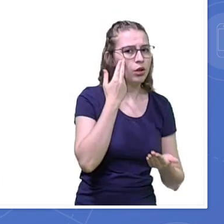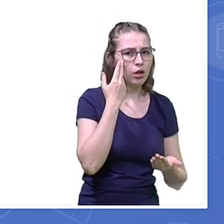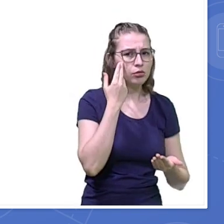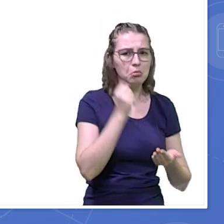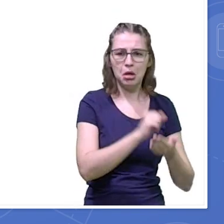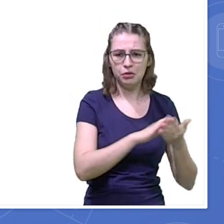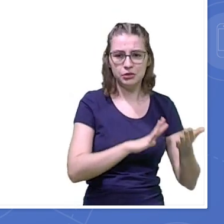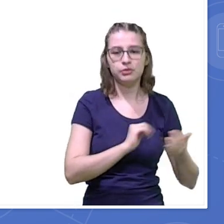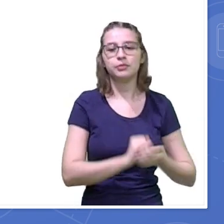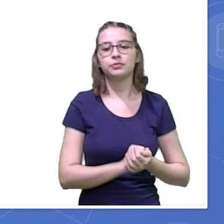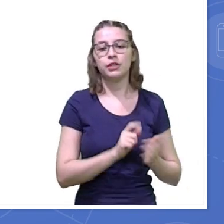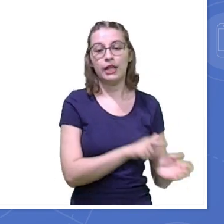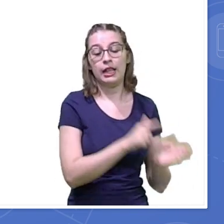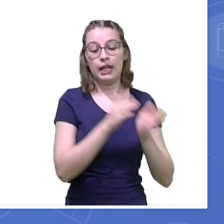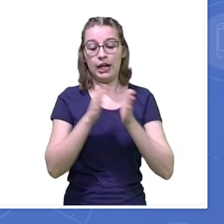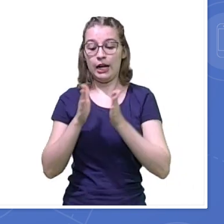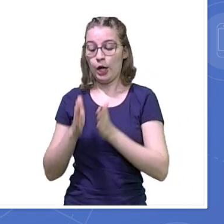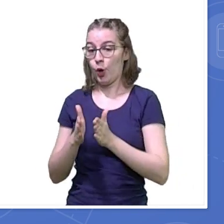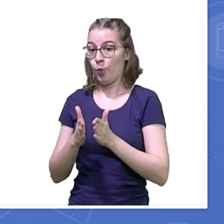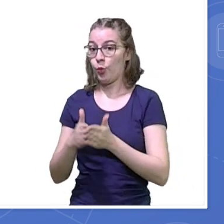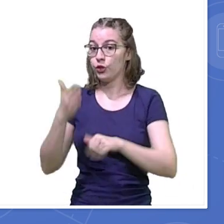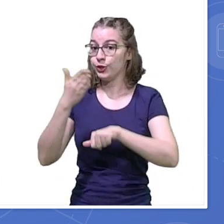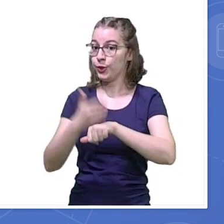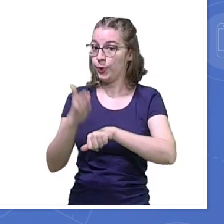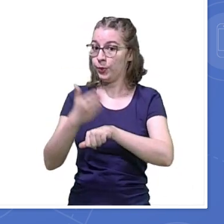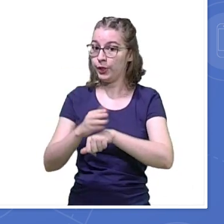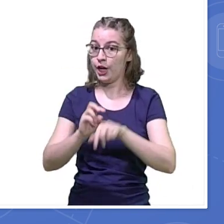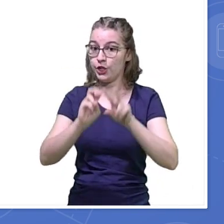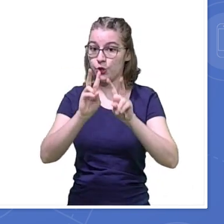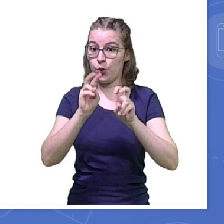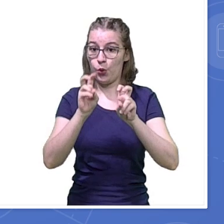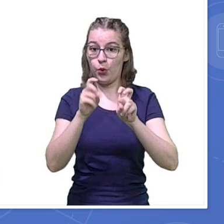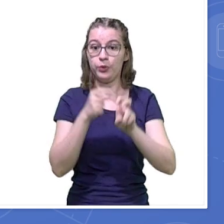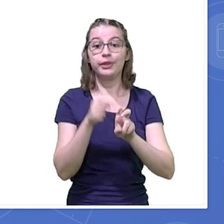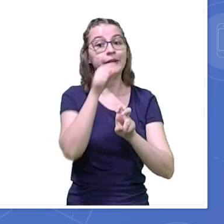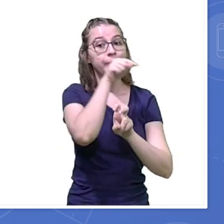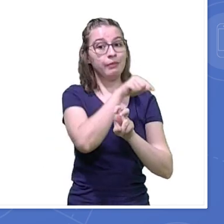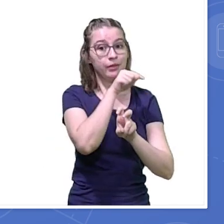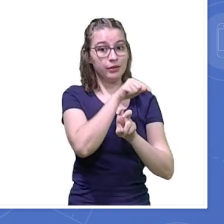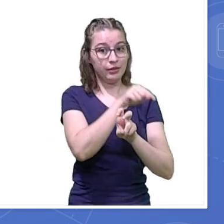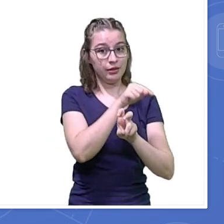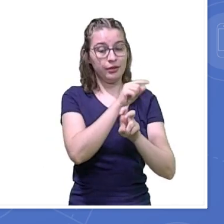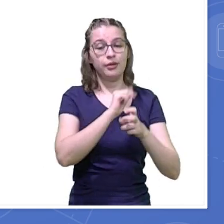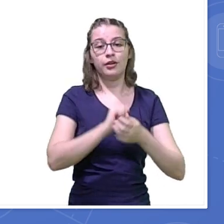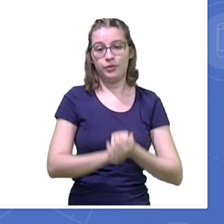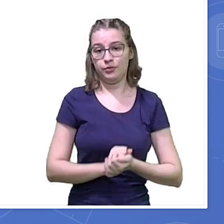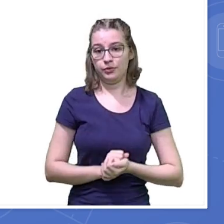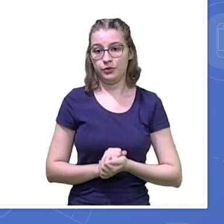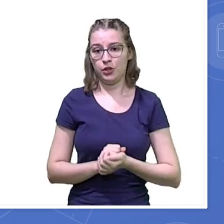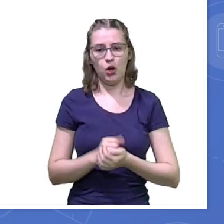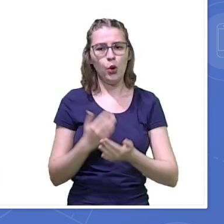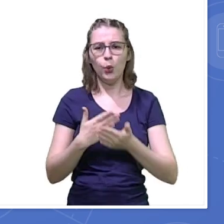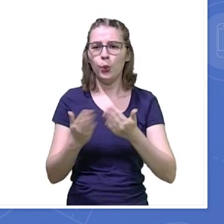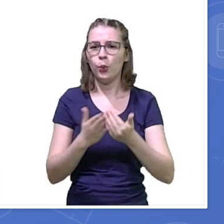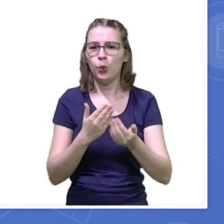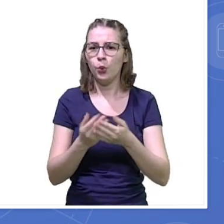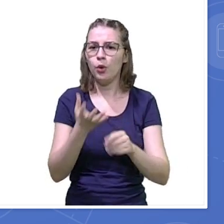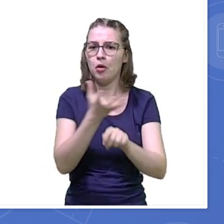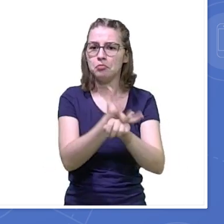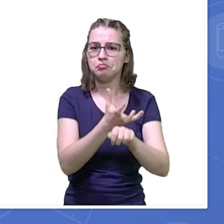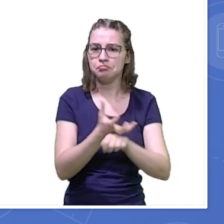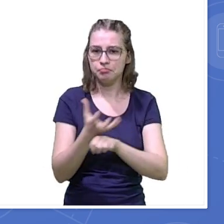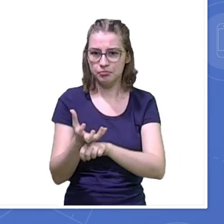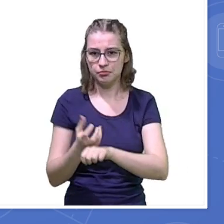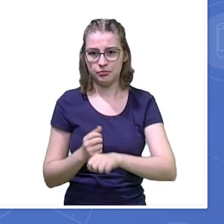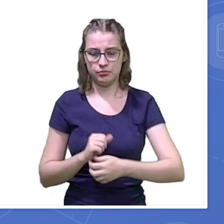normal, e em seguida o praticando sobre a aula anterior. Sempre vai ser assim. Tanto em geografia, quanto em história, quanto com